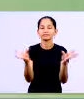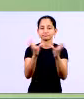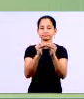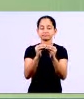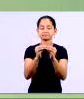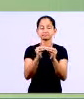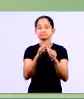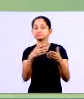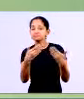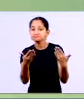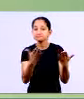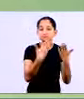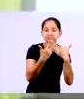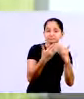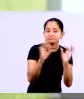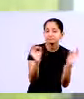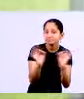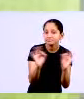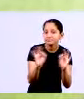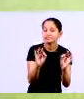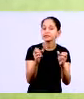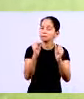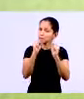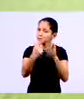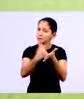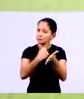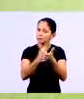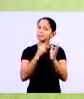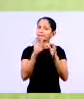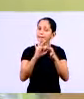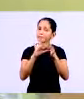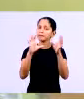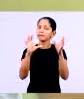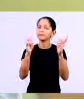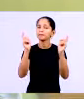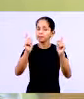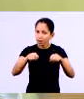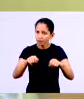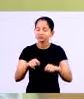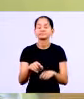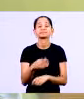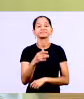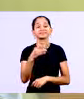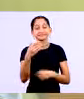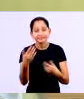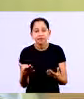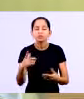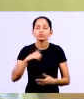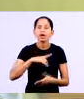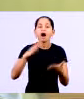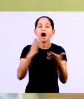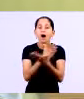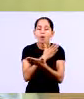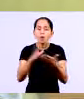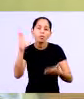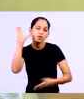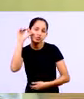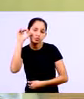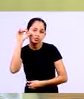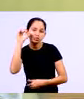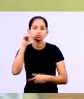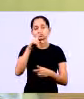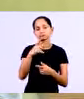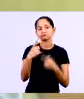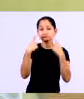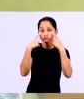pergunta de algum polo? Pessoal, participe, pode perguntar. Eles estão participando, sim. A gente tem umas observações interessantes, né,